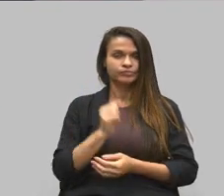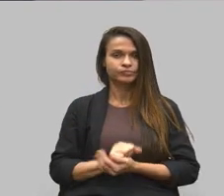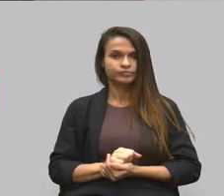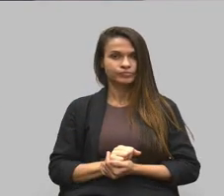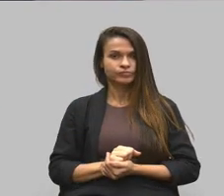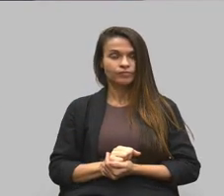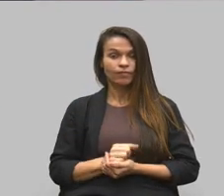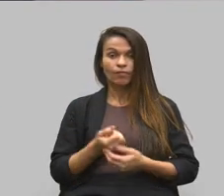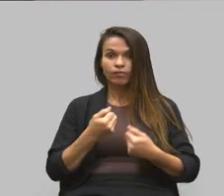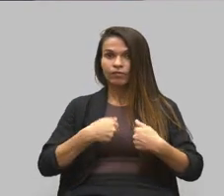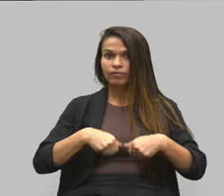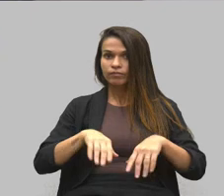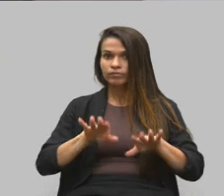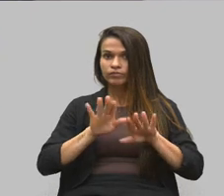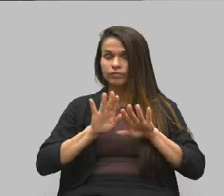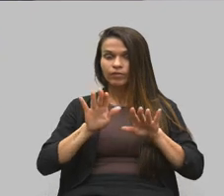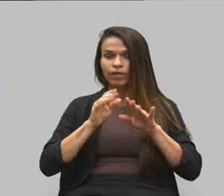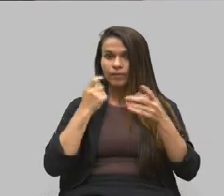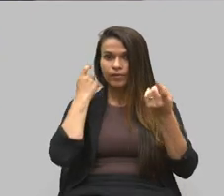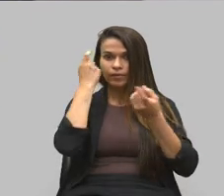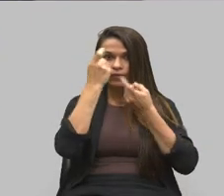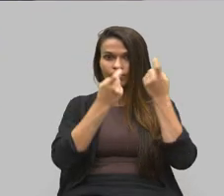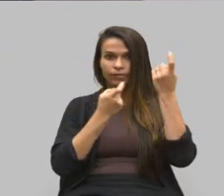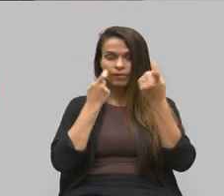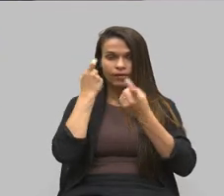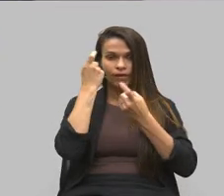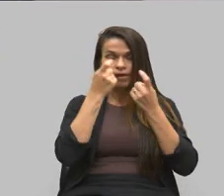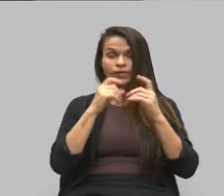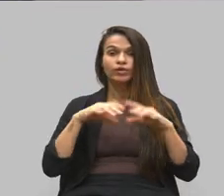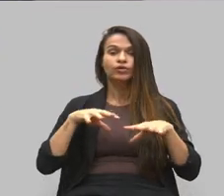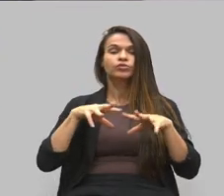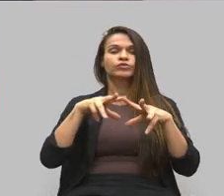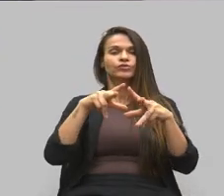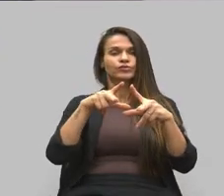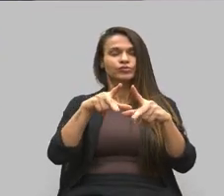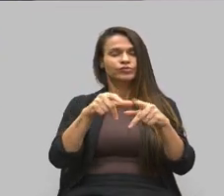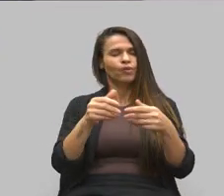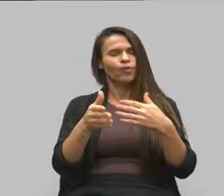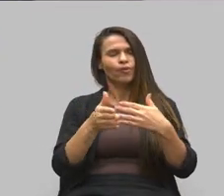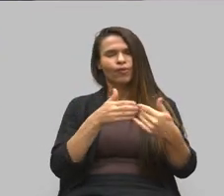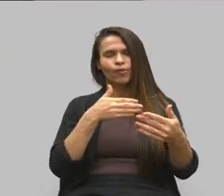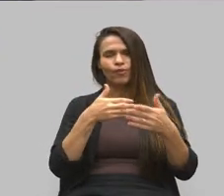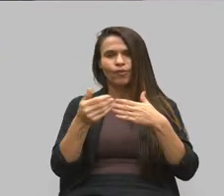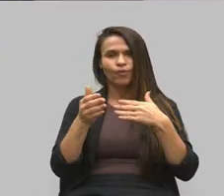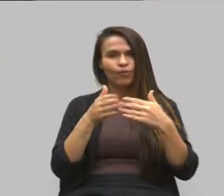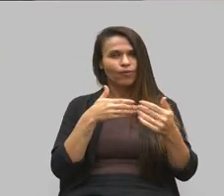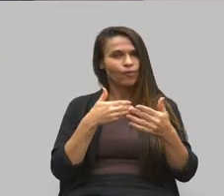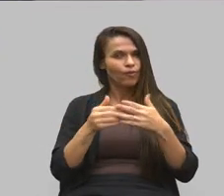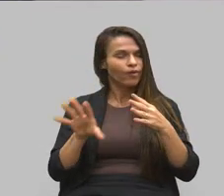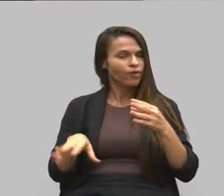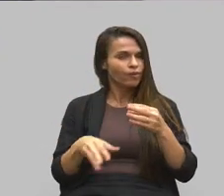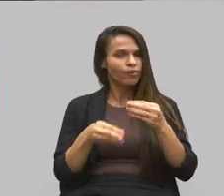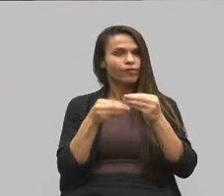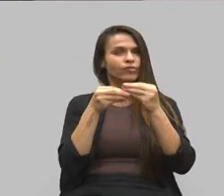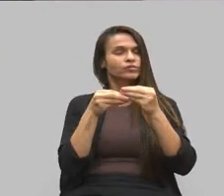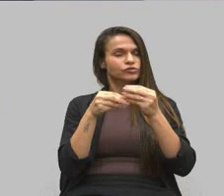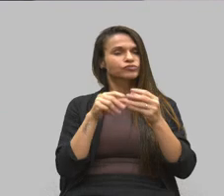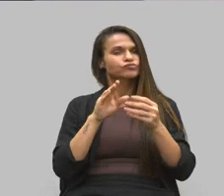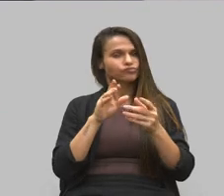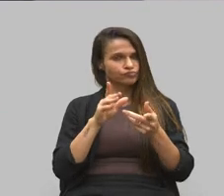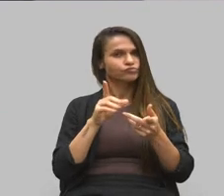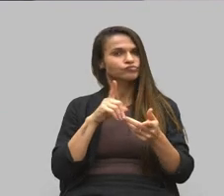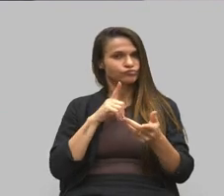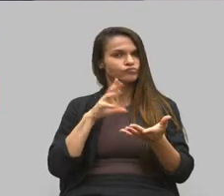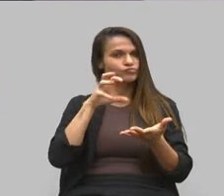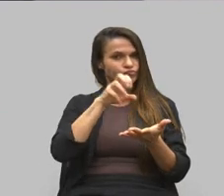preocup todos vocês seja qual for a sua contribuição ela estará registrada